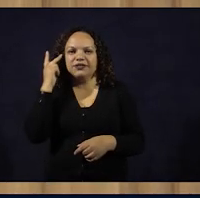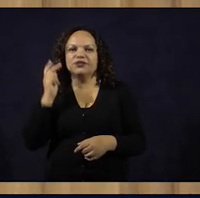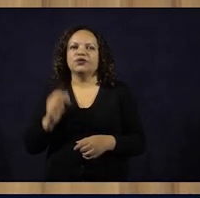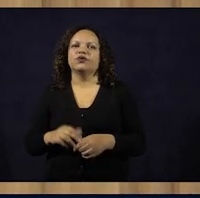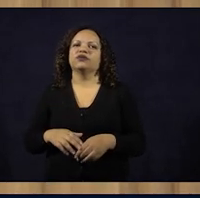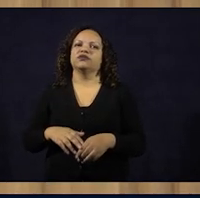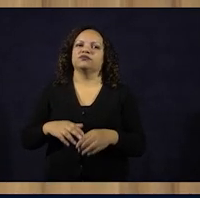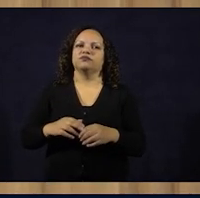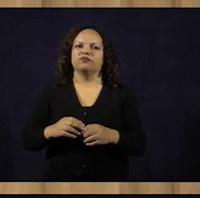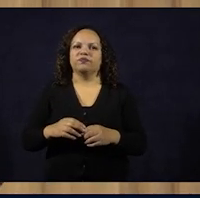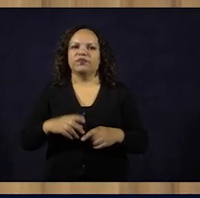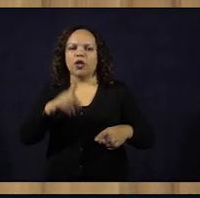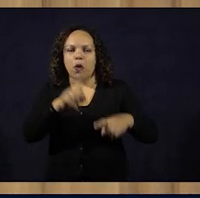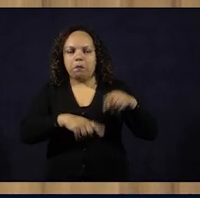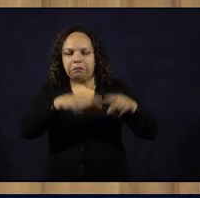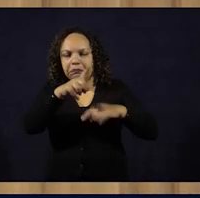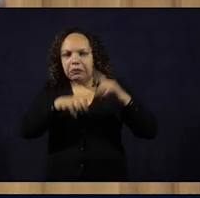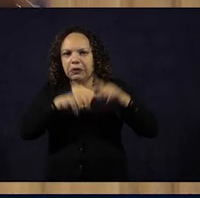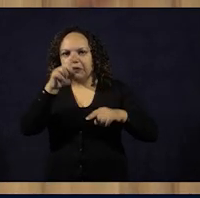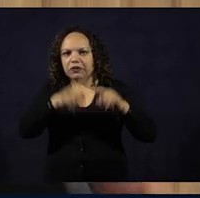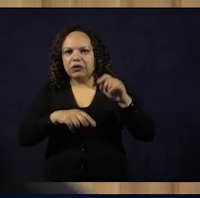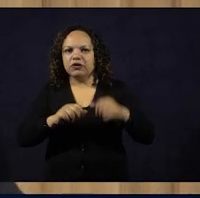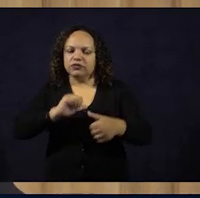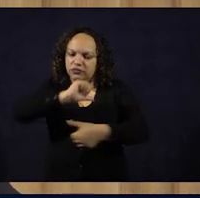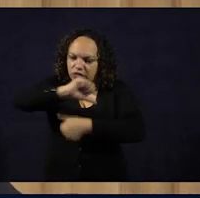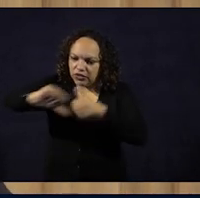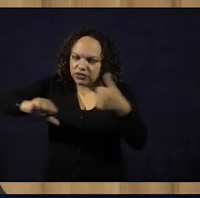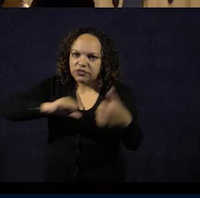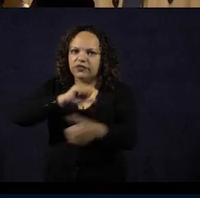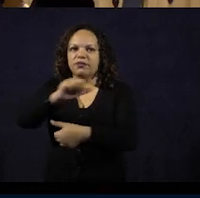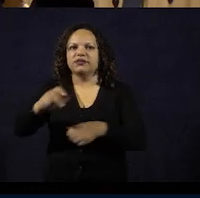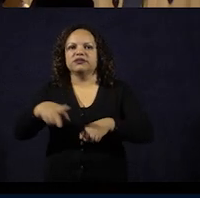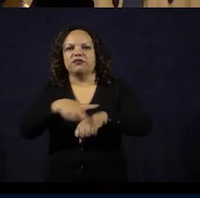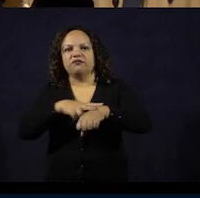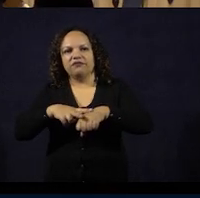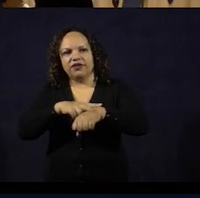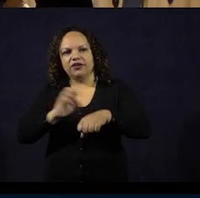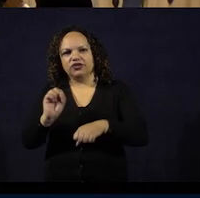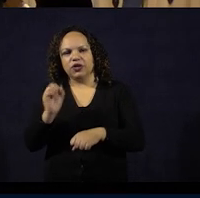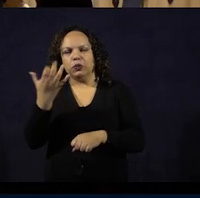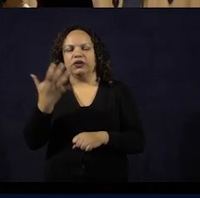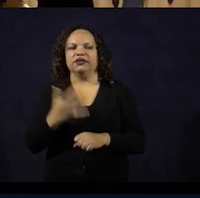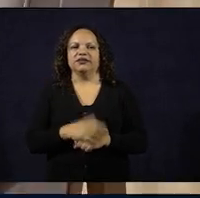voltares e se engajares dessa revolução verde que está acontecendo